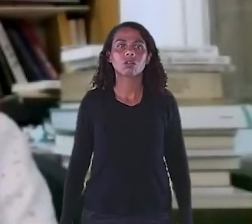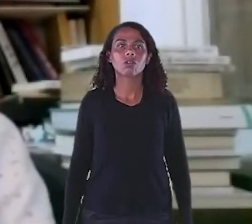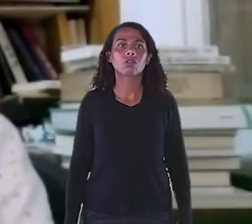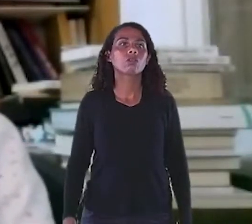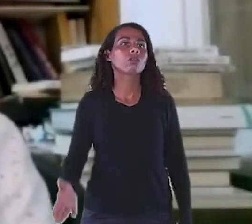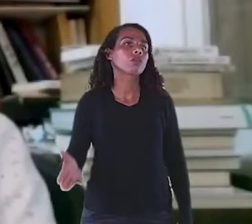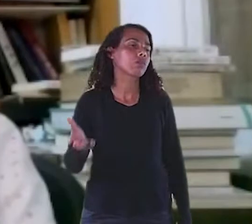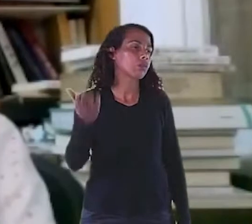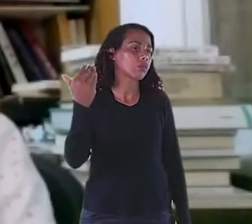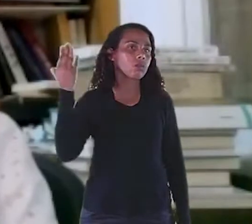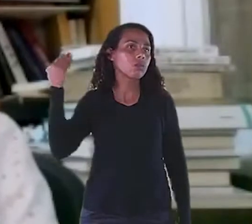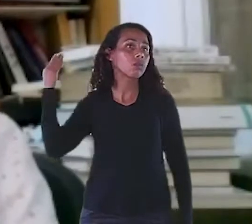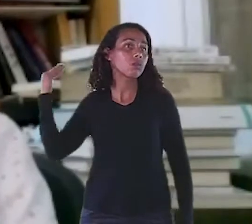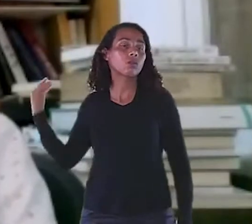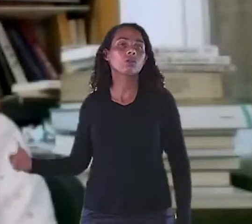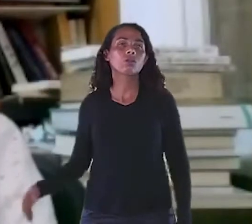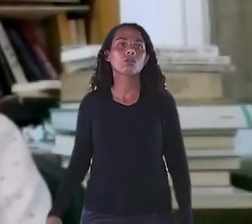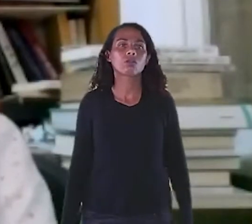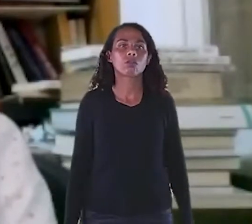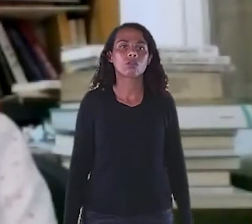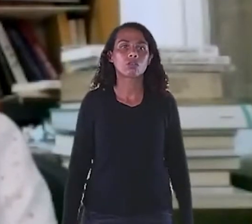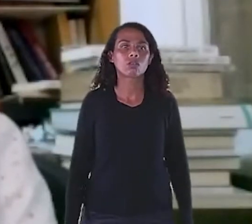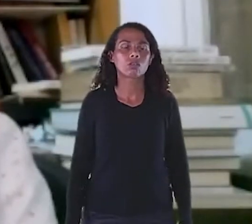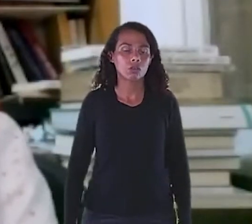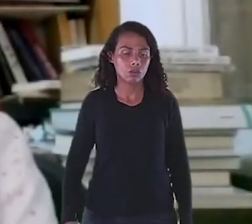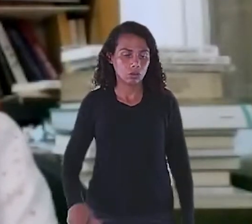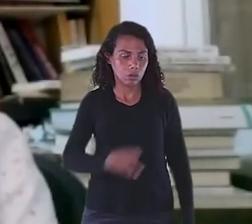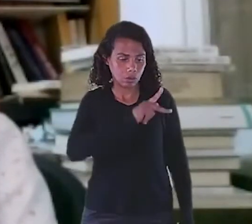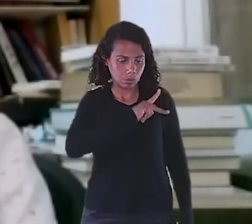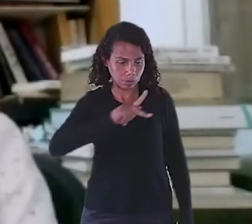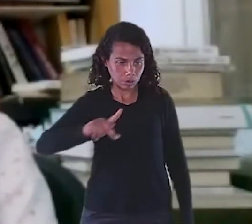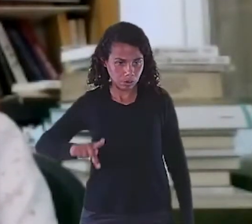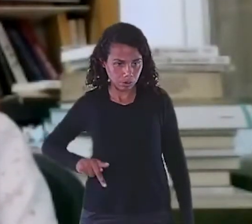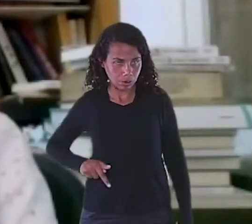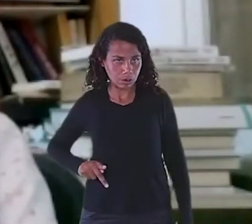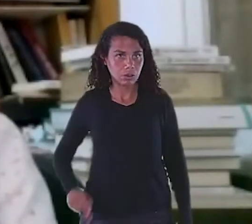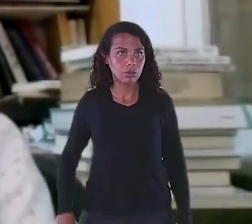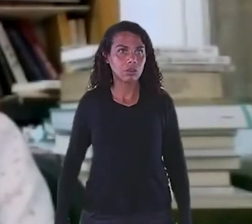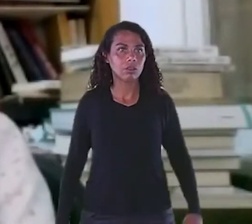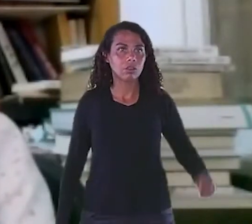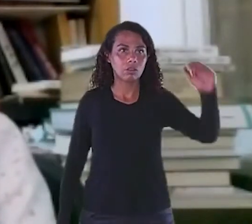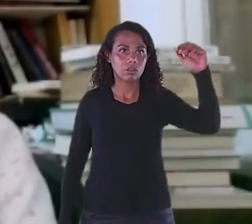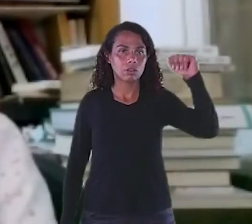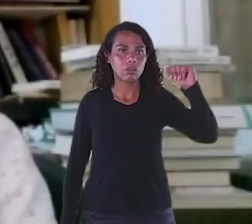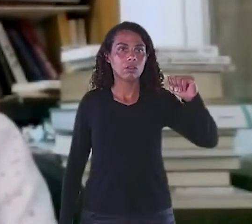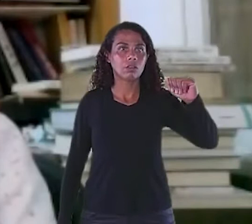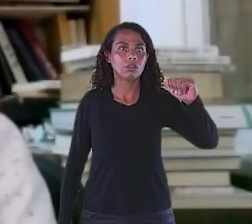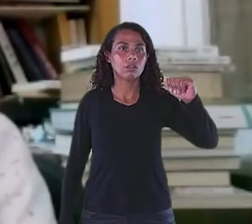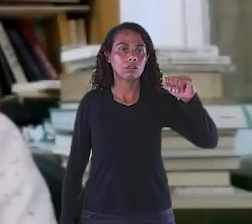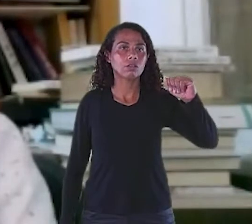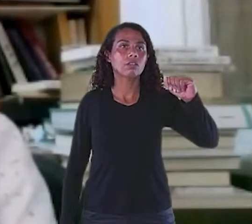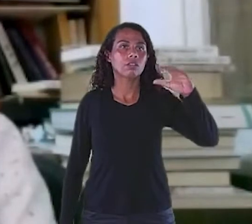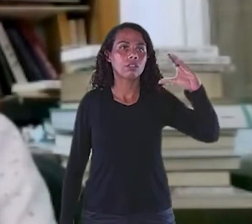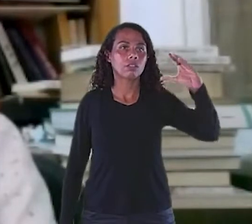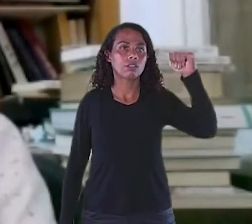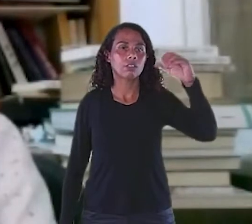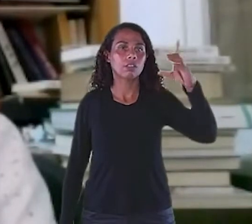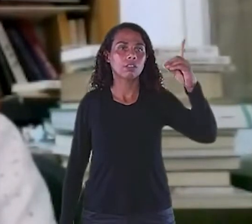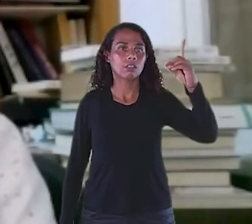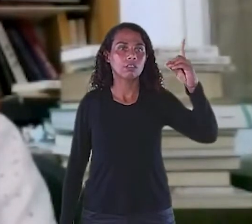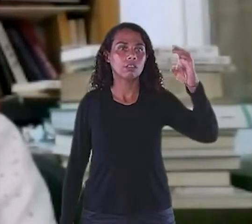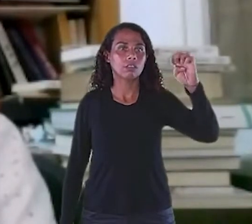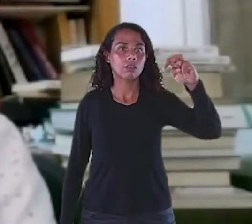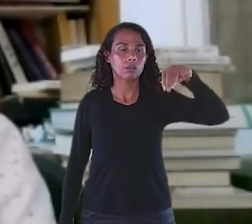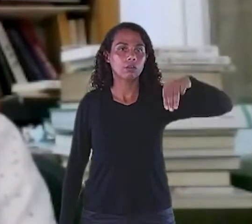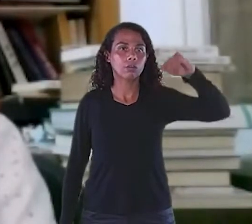aos 30º de Ataíde, que era o presidente da academia, de Ataíde. Fez mais uma investida